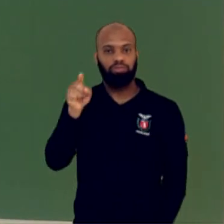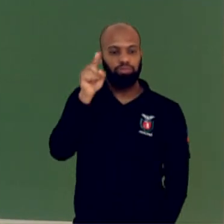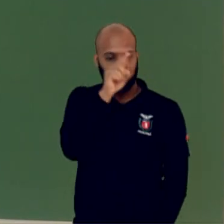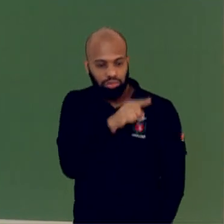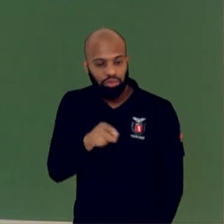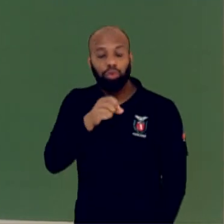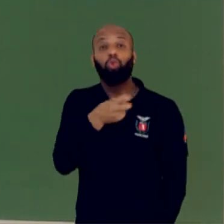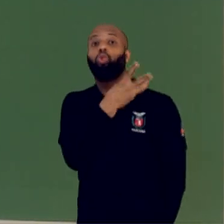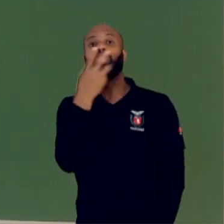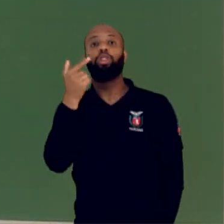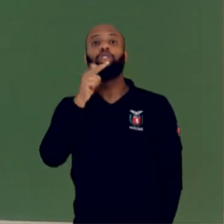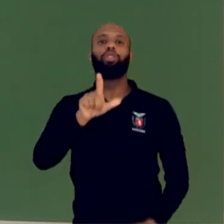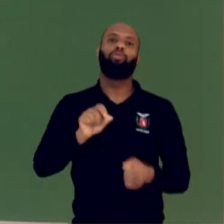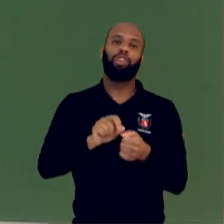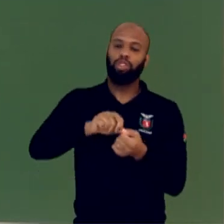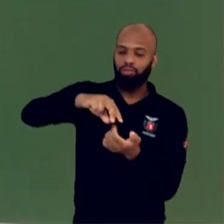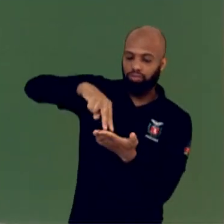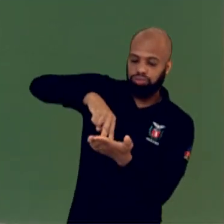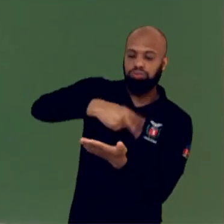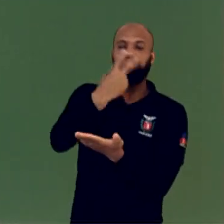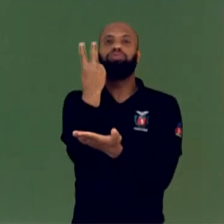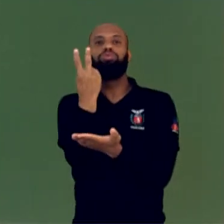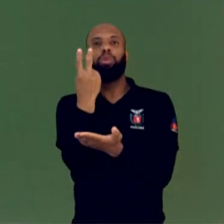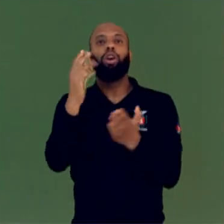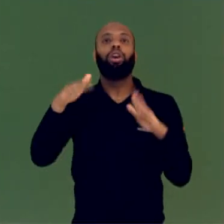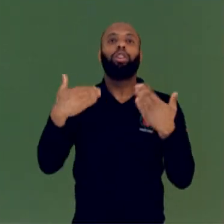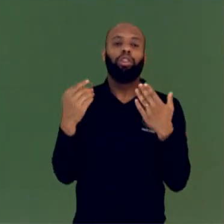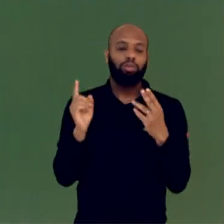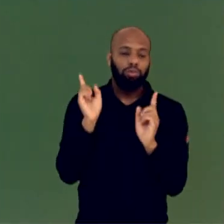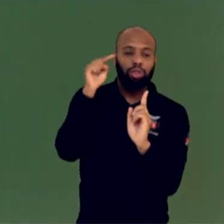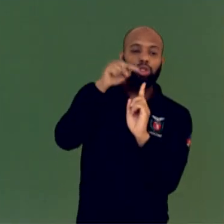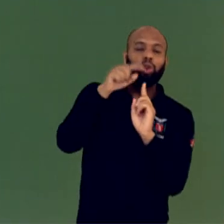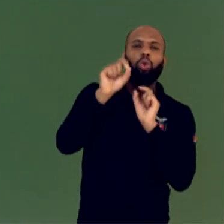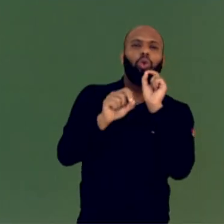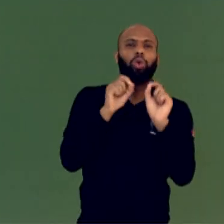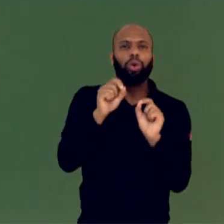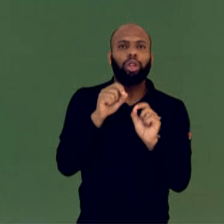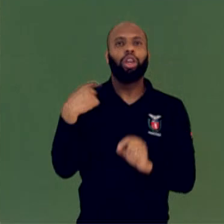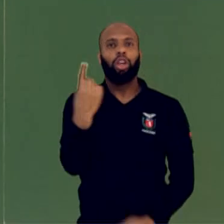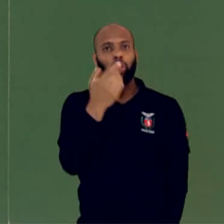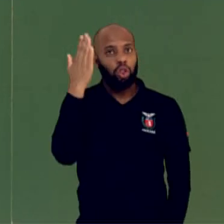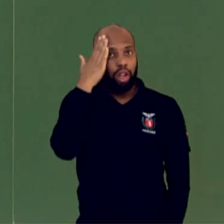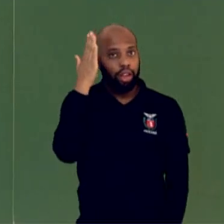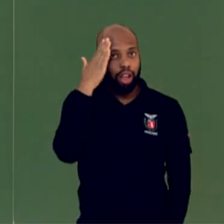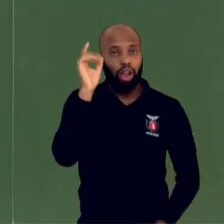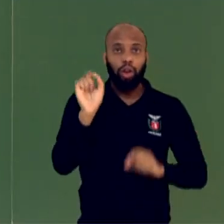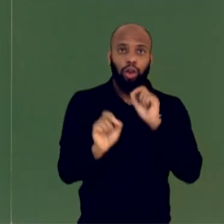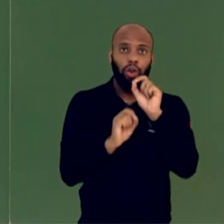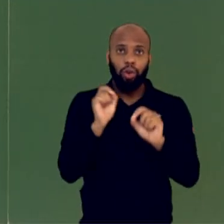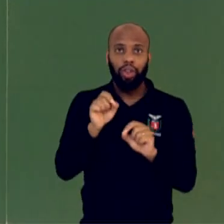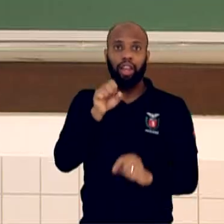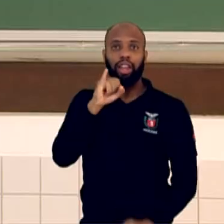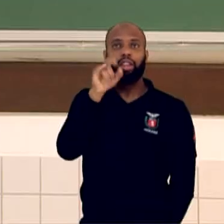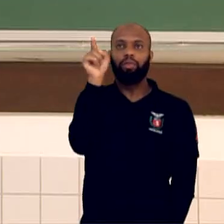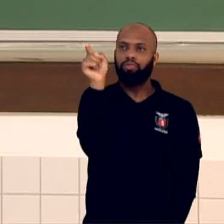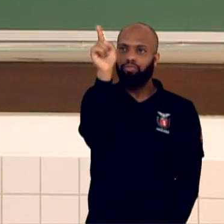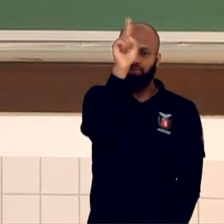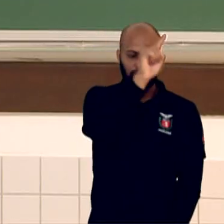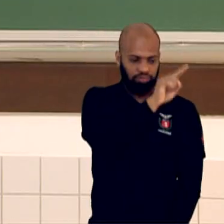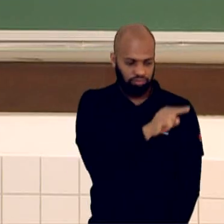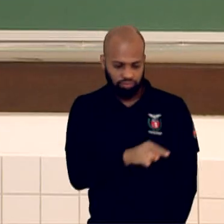fazer nesse giro, nessa manobra. Então, qual que é o nosso objetivo? Sabendo que uma circunferência completa inteira